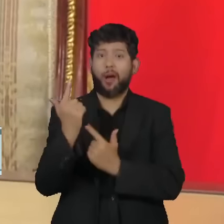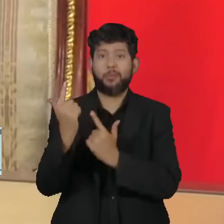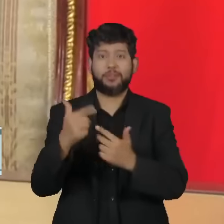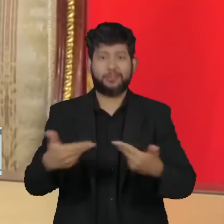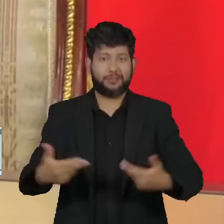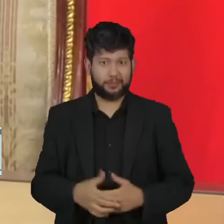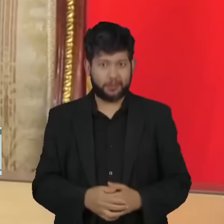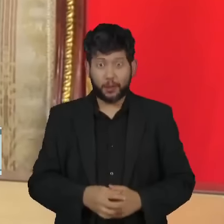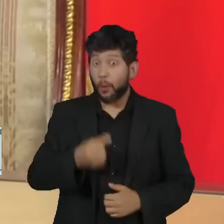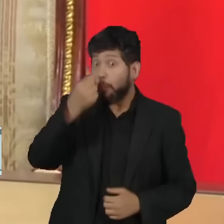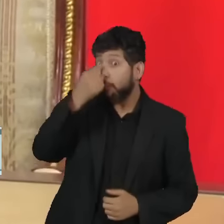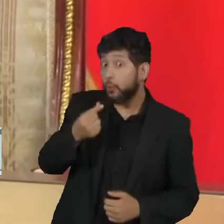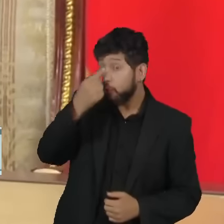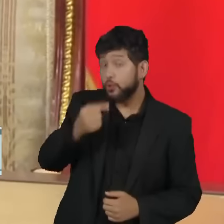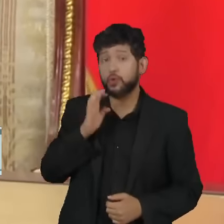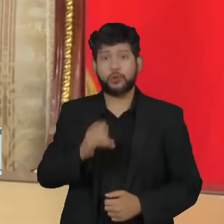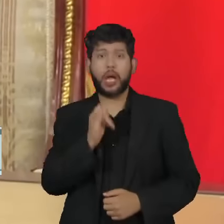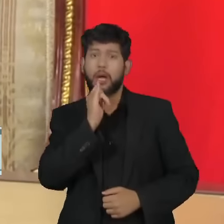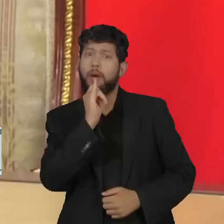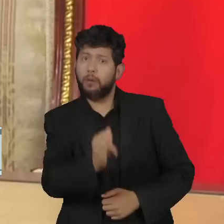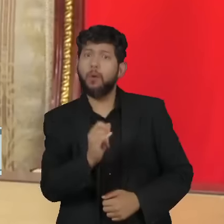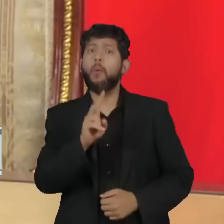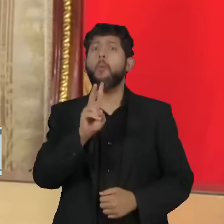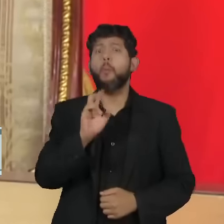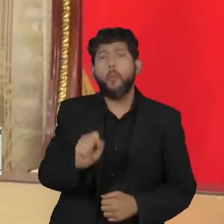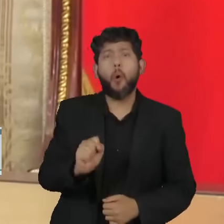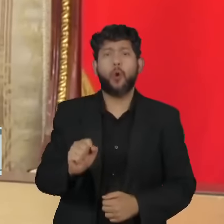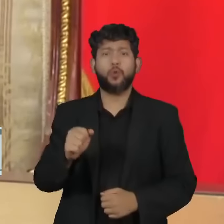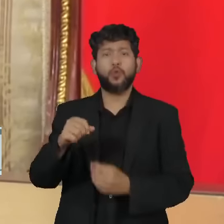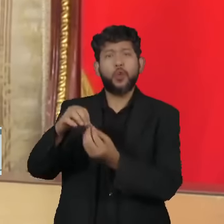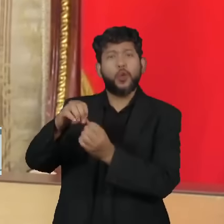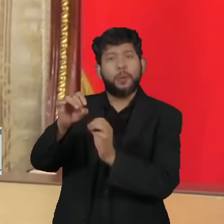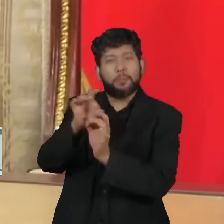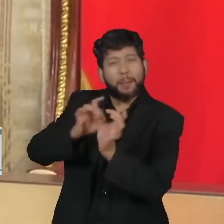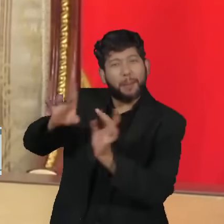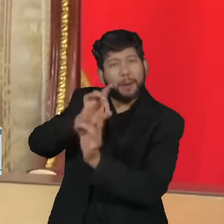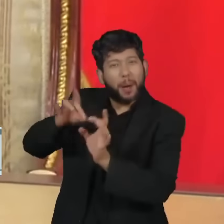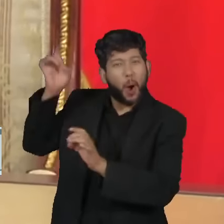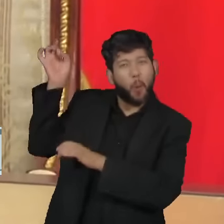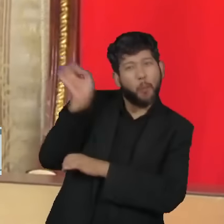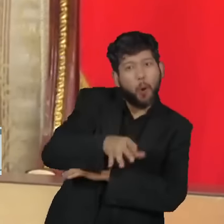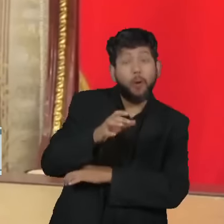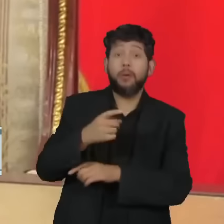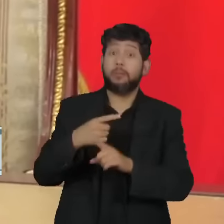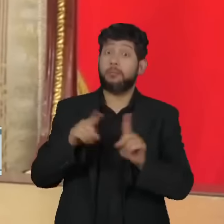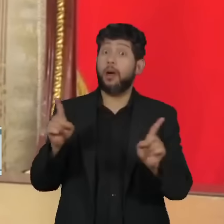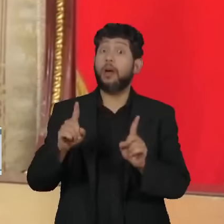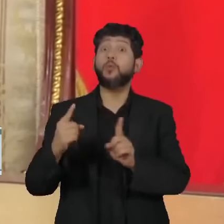já insinuou ameaças com o uso de armas nucleares, agora disse que uma guerra contra